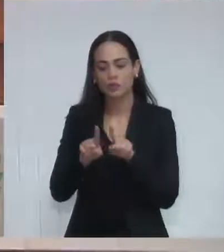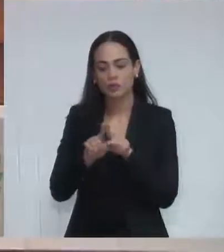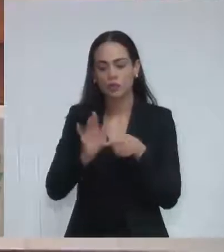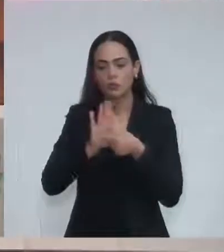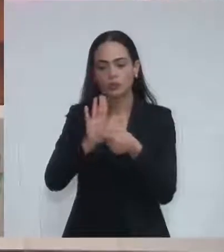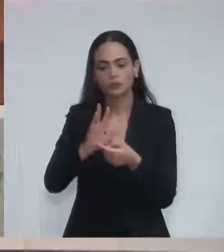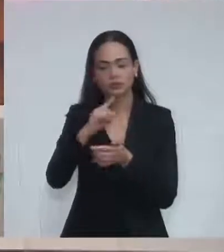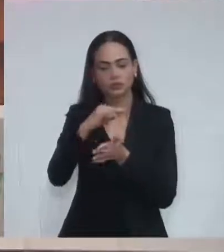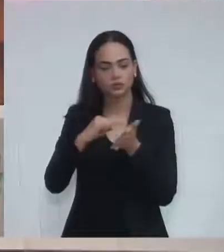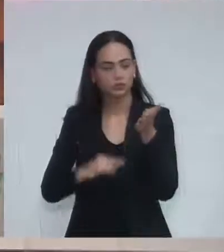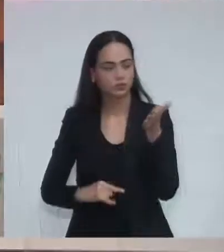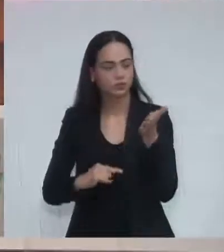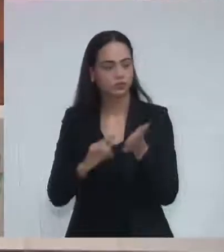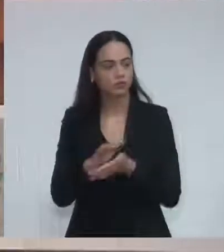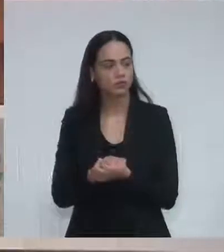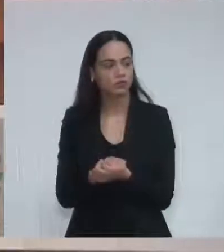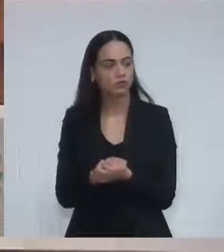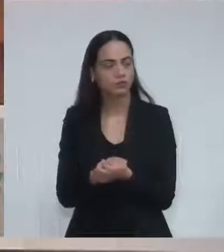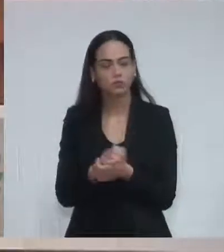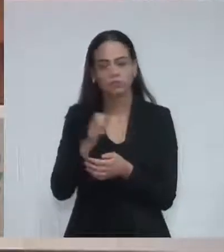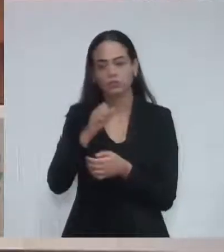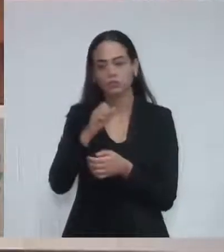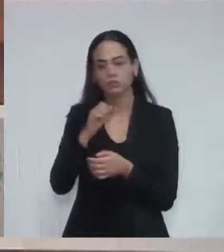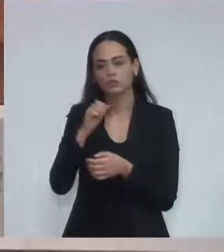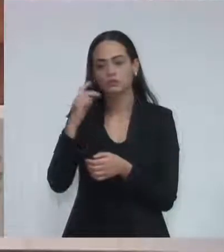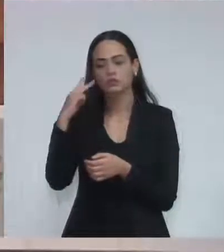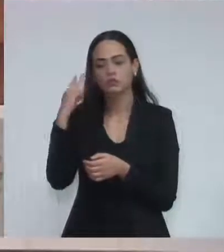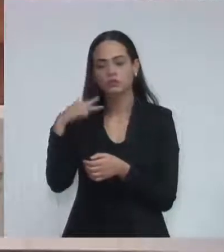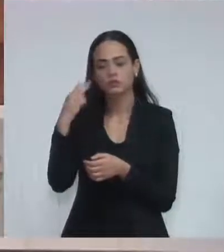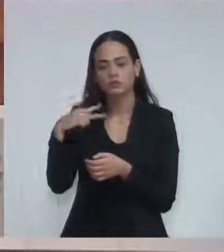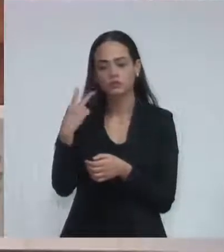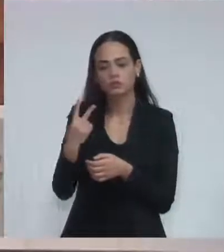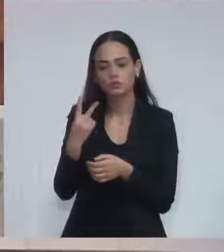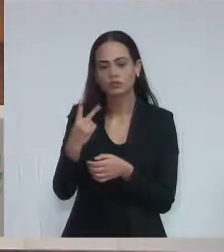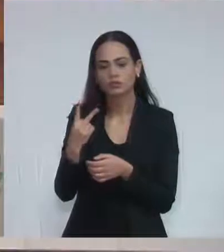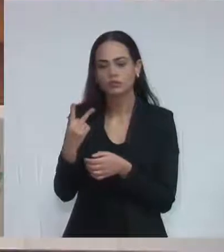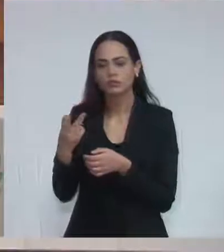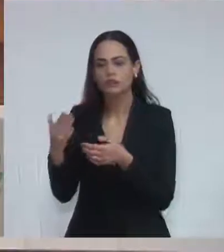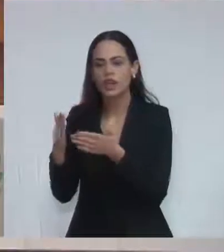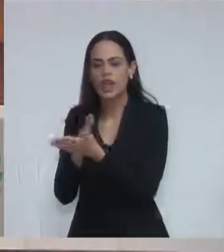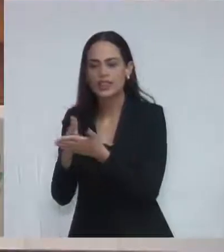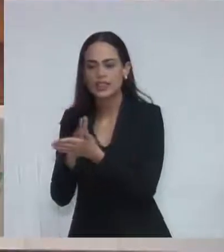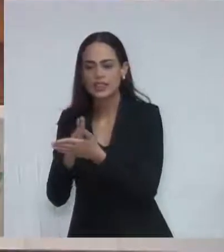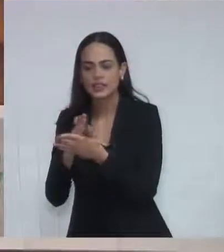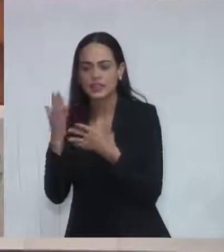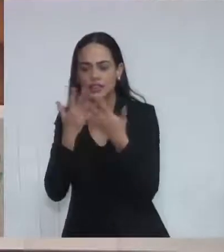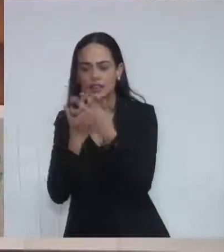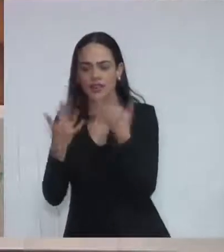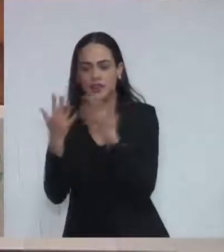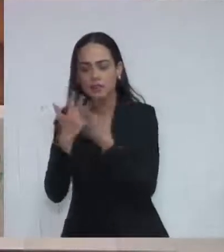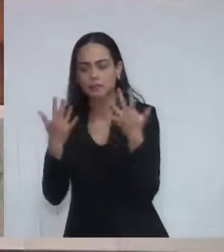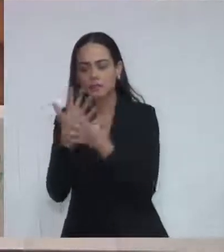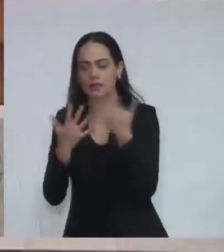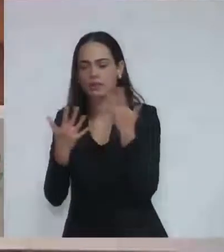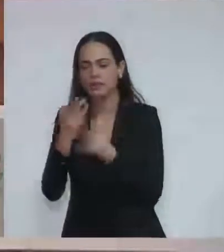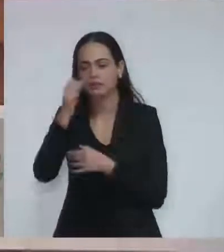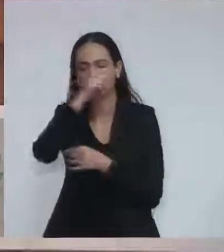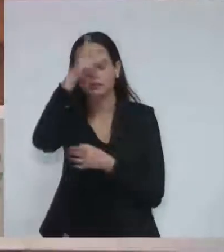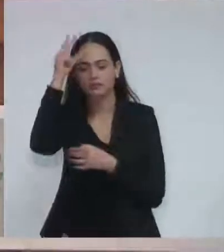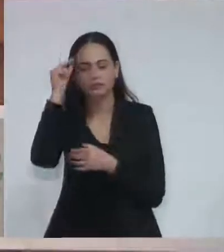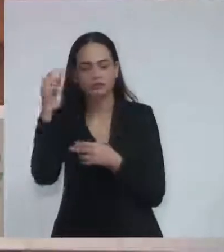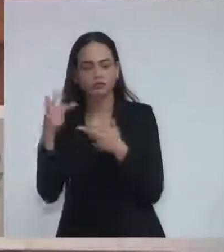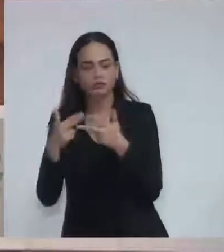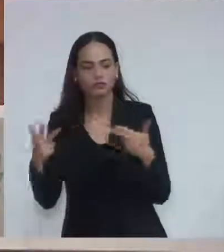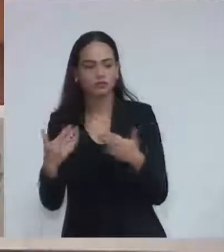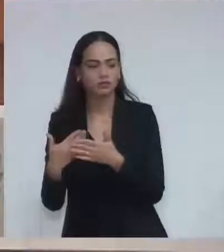aparente interferência ilegal do Legislativo no bom funcionamento do Executivo, ferindo-se dessa forma o princípio da constitucionalidade, da independência e harmonia entre